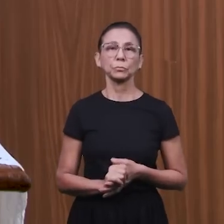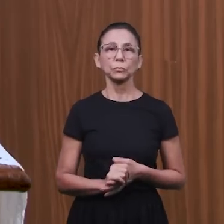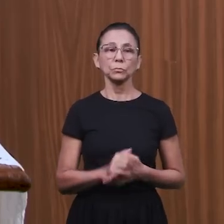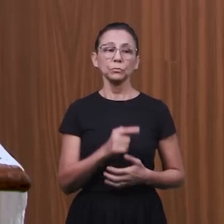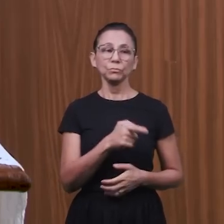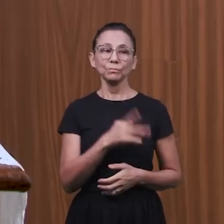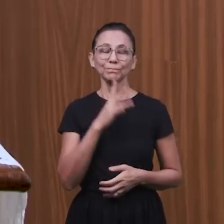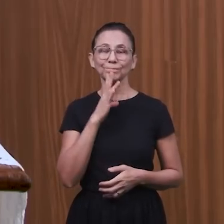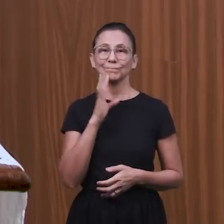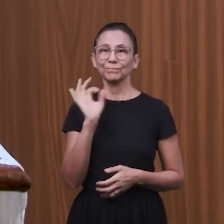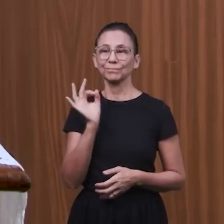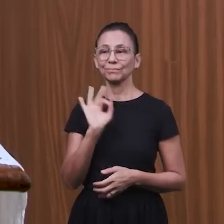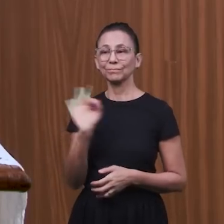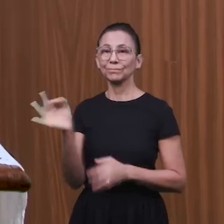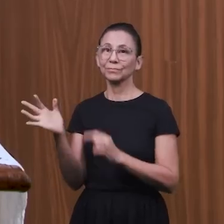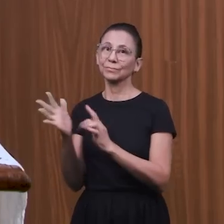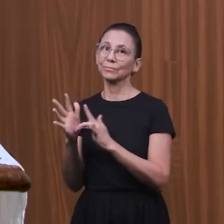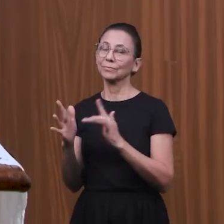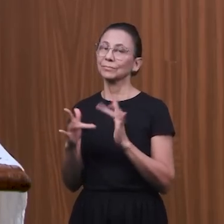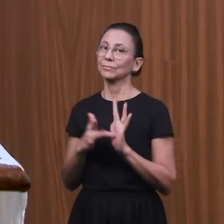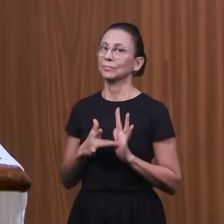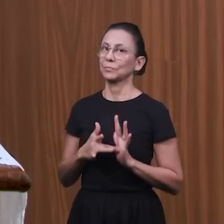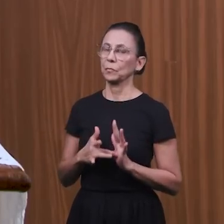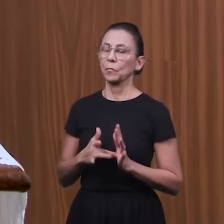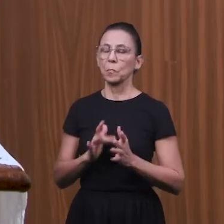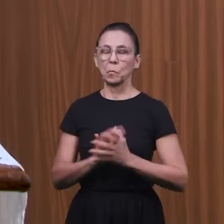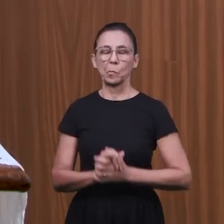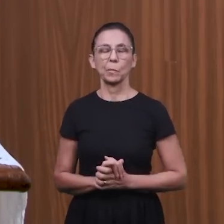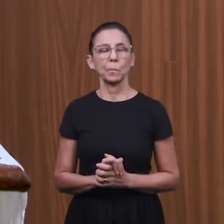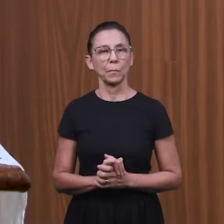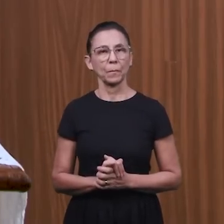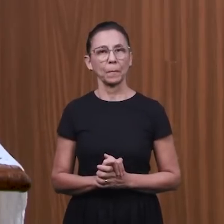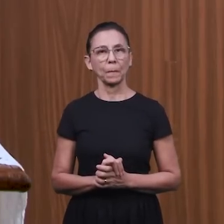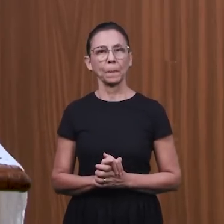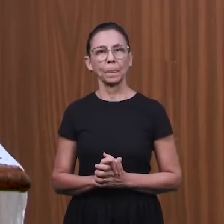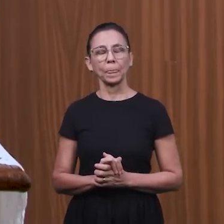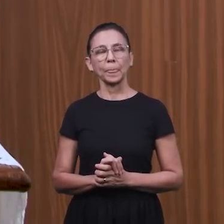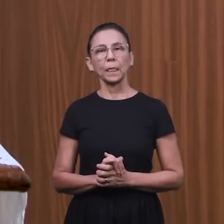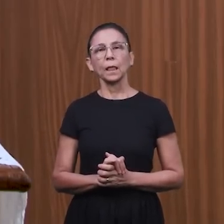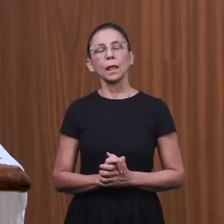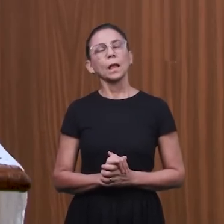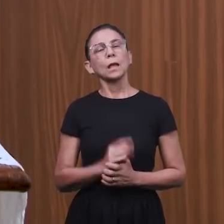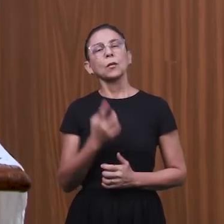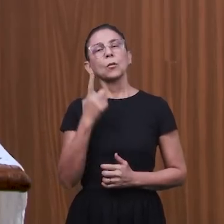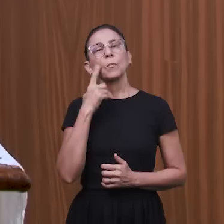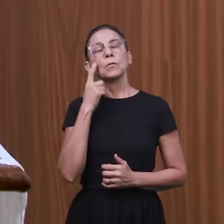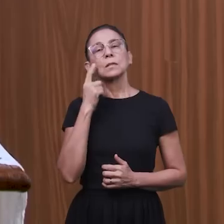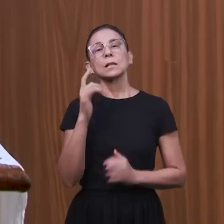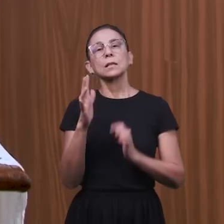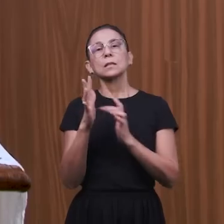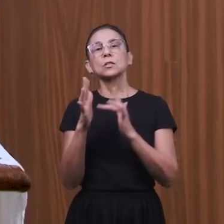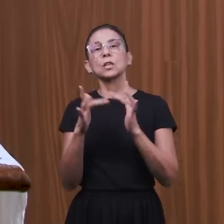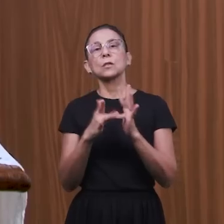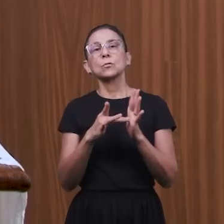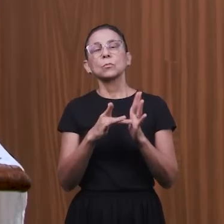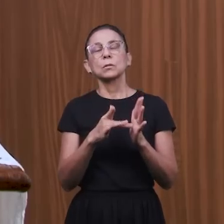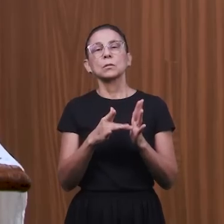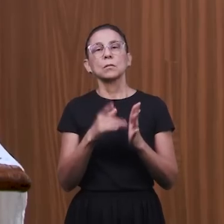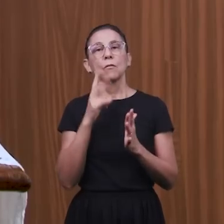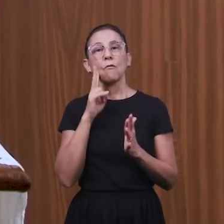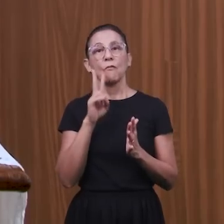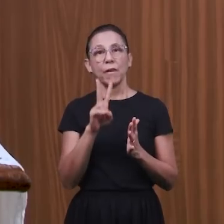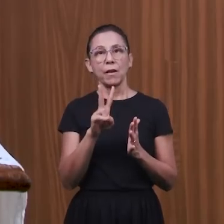não conheciam. Como o homem pode ver Jesus no Velho Testamento? Vou usar essa expressão,